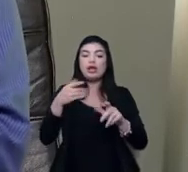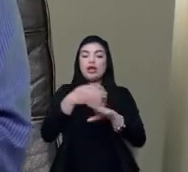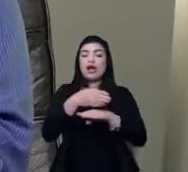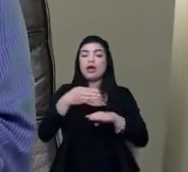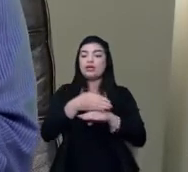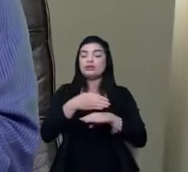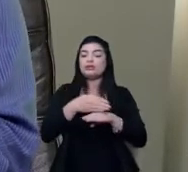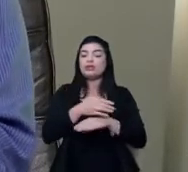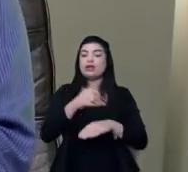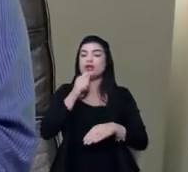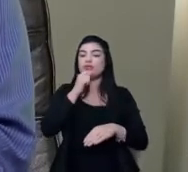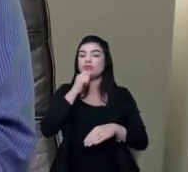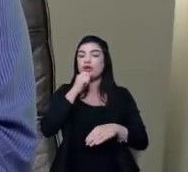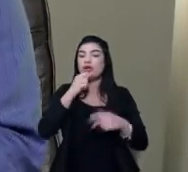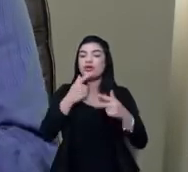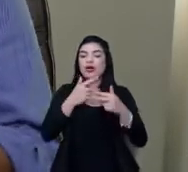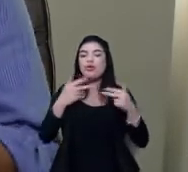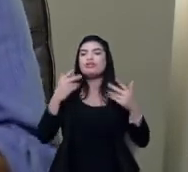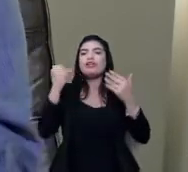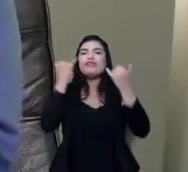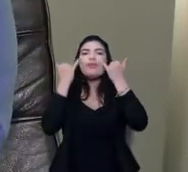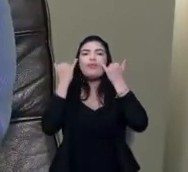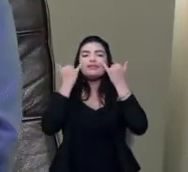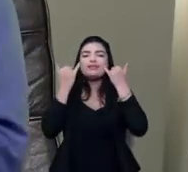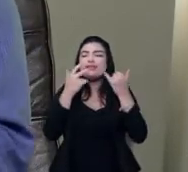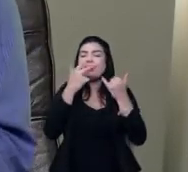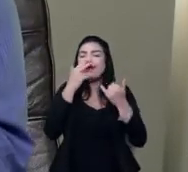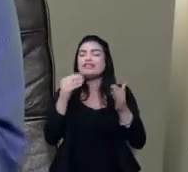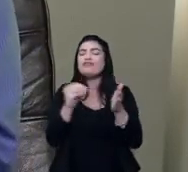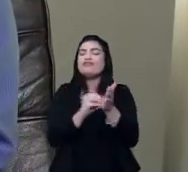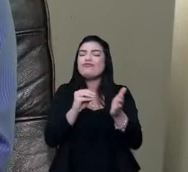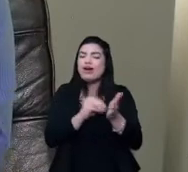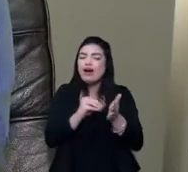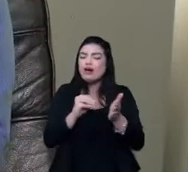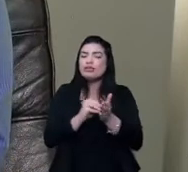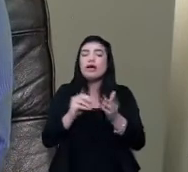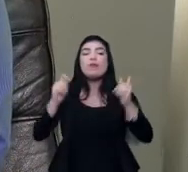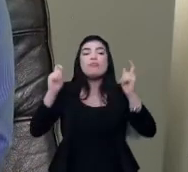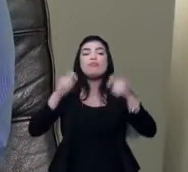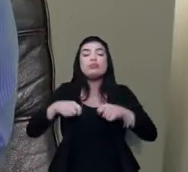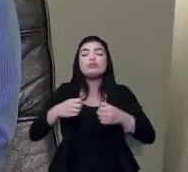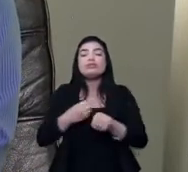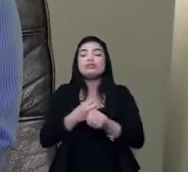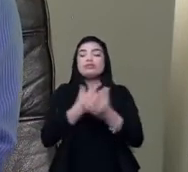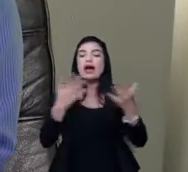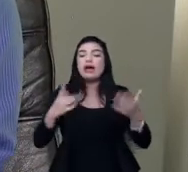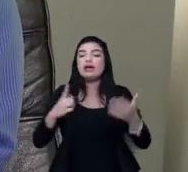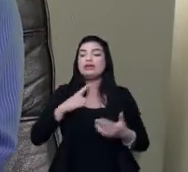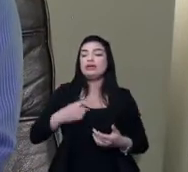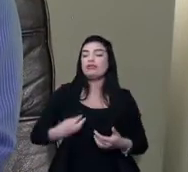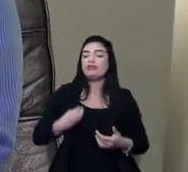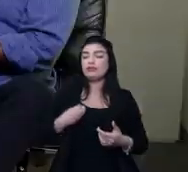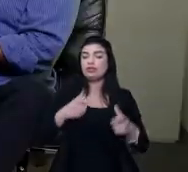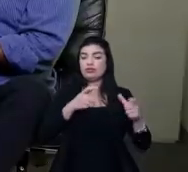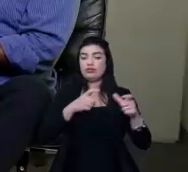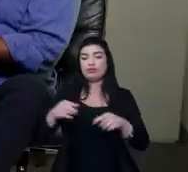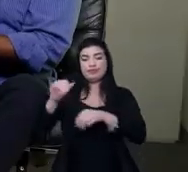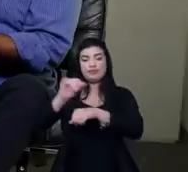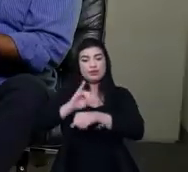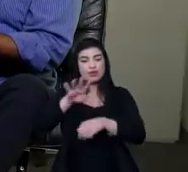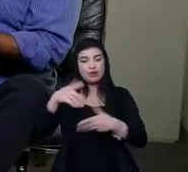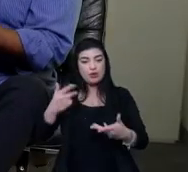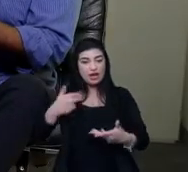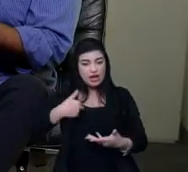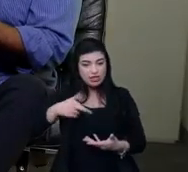a muitas coisas, a informação, as possibilidades que existiam nas capitais. Então, a religiosidade ela se forma